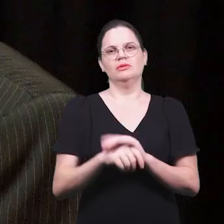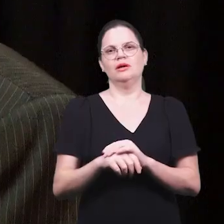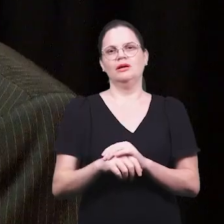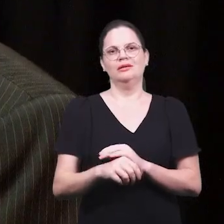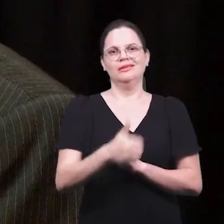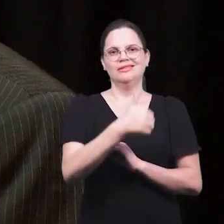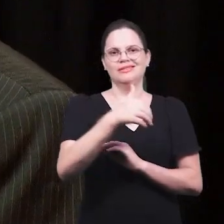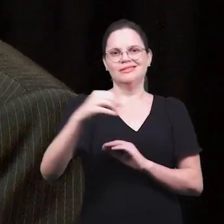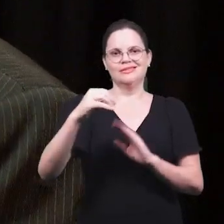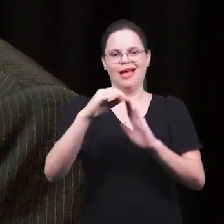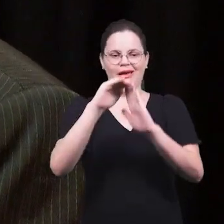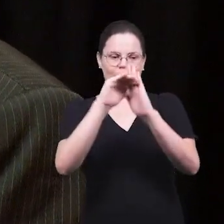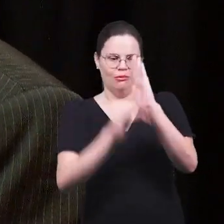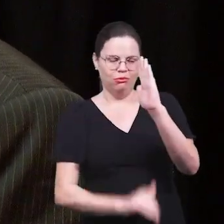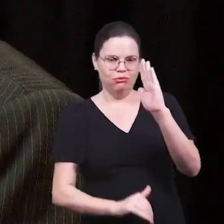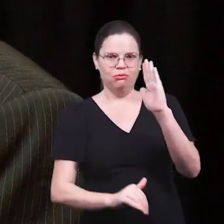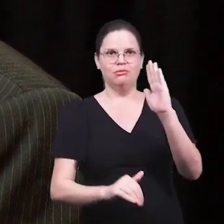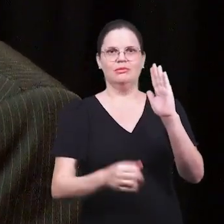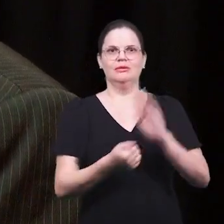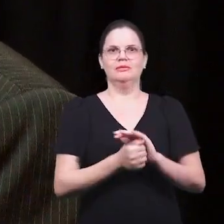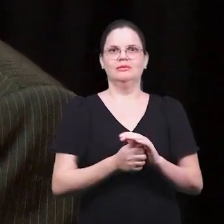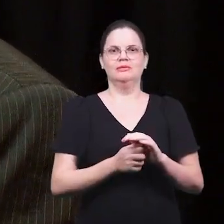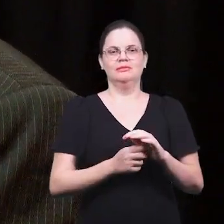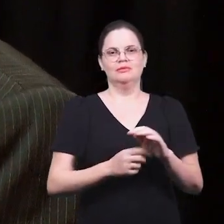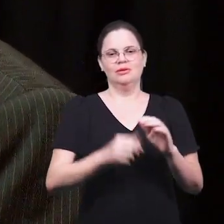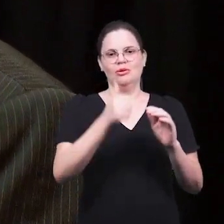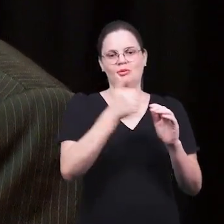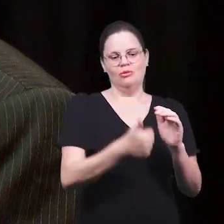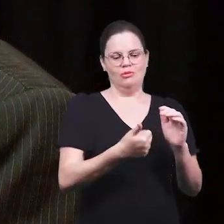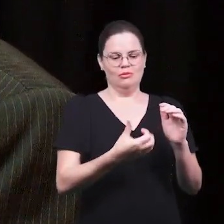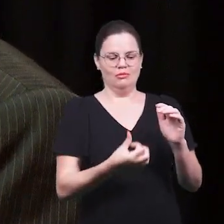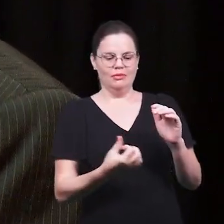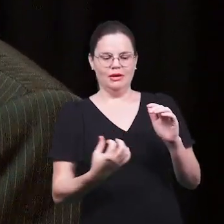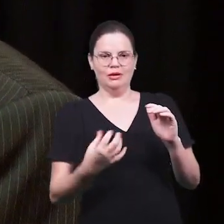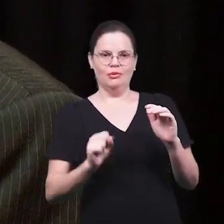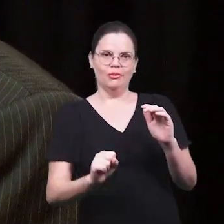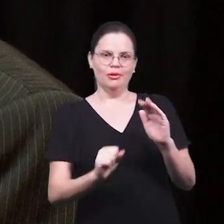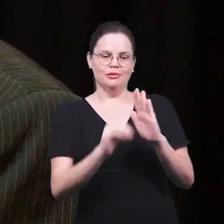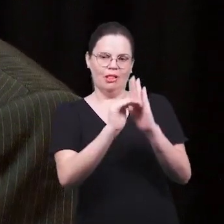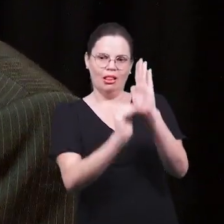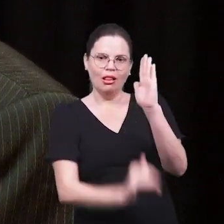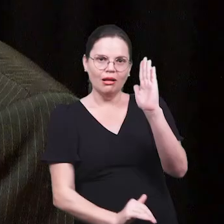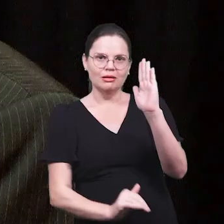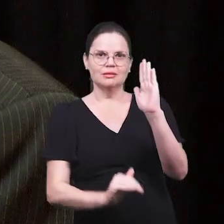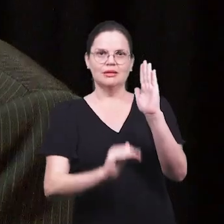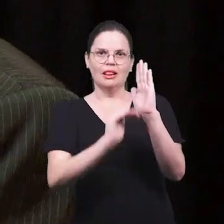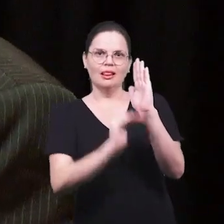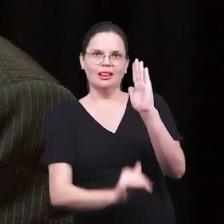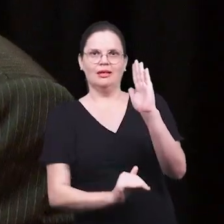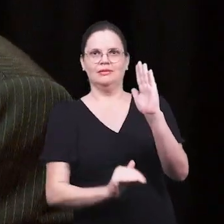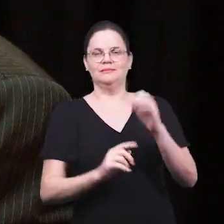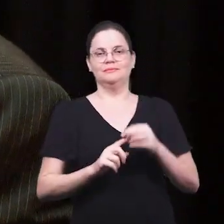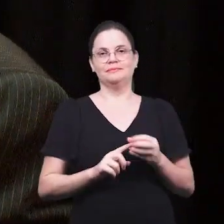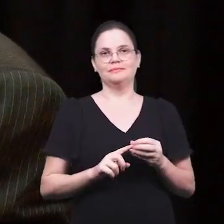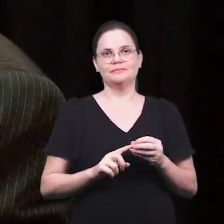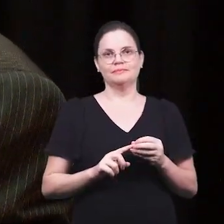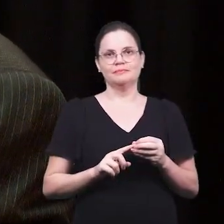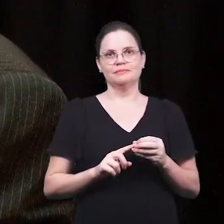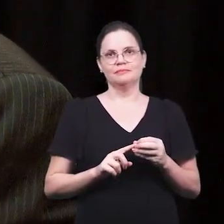pequenas de vagas, e ficando naquelas posições. 100º, 64º,